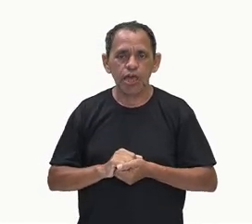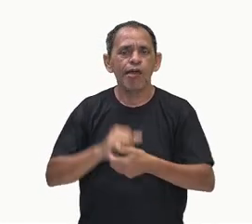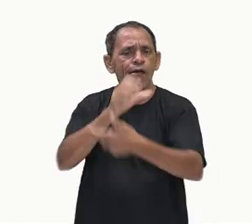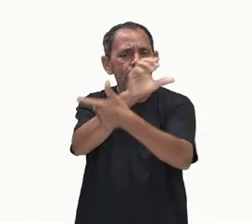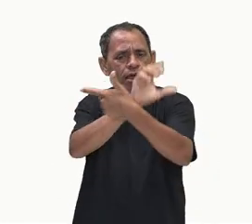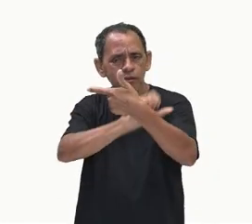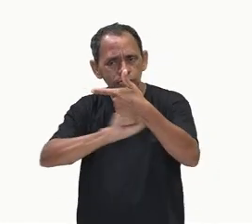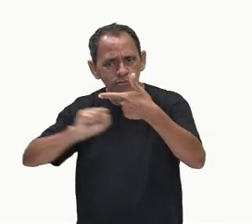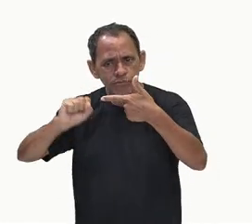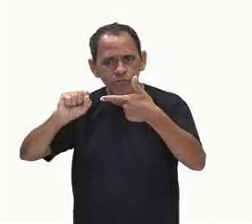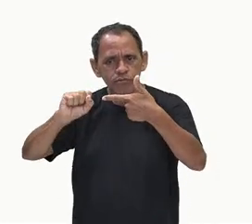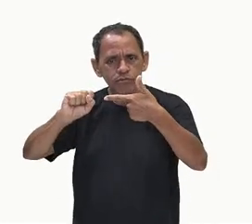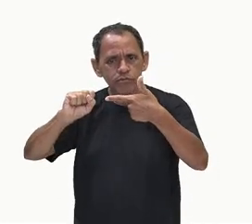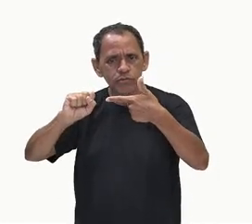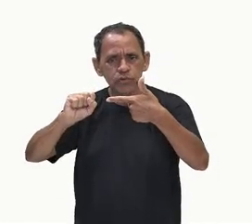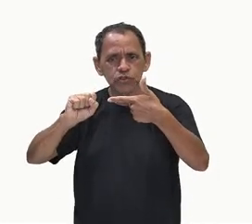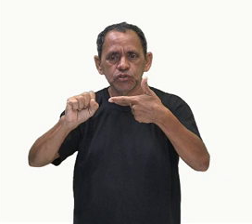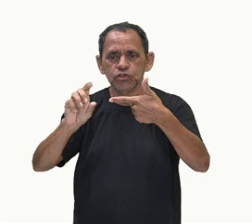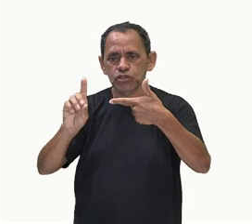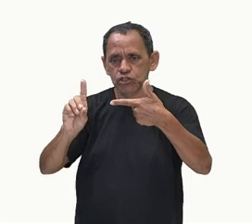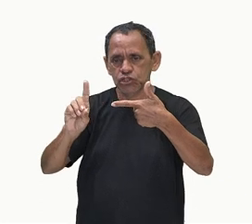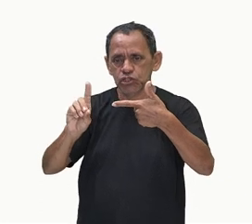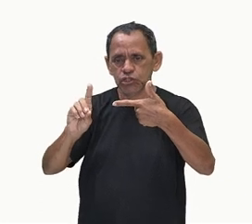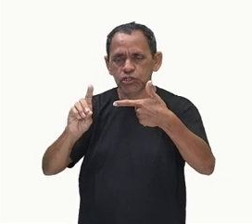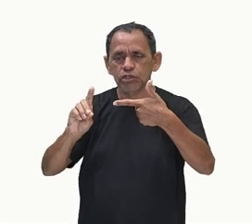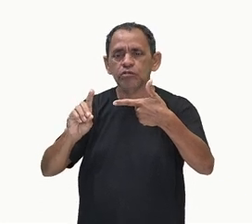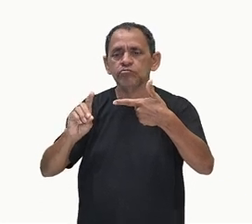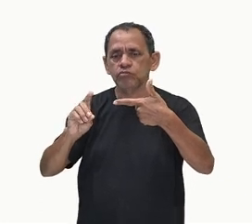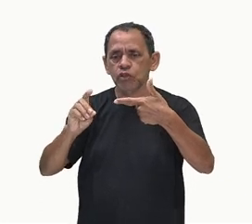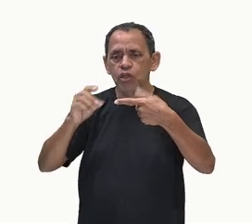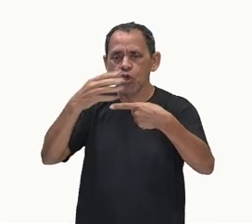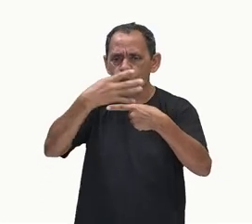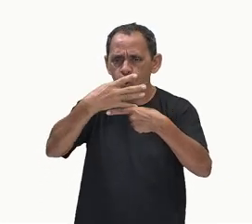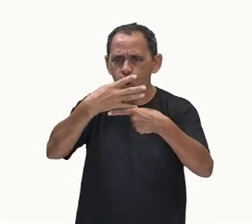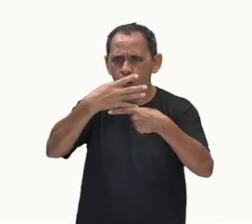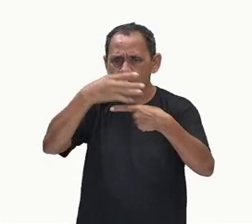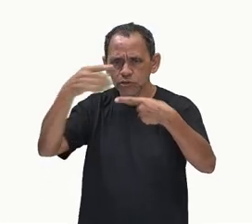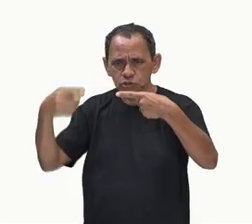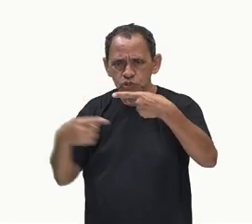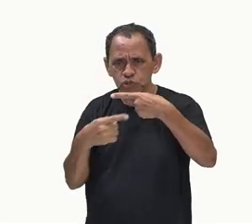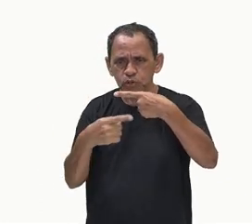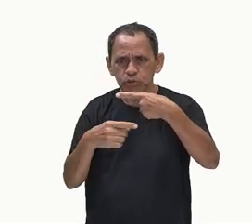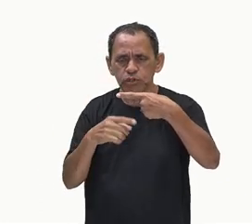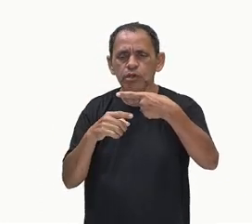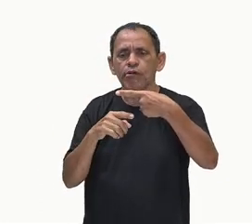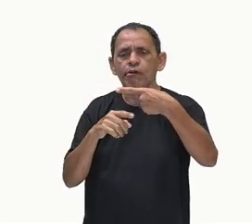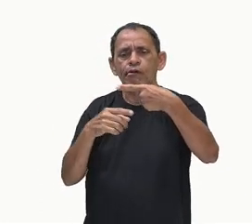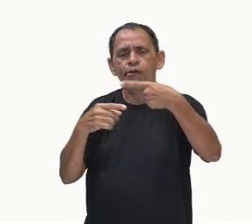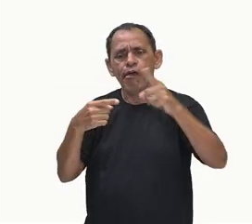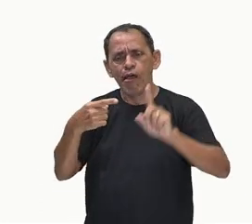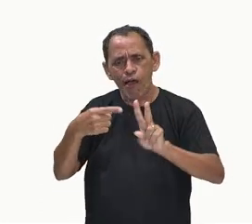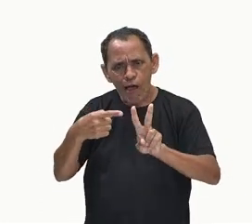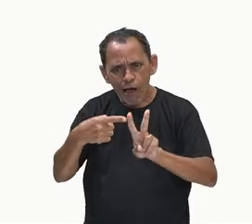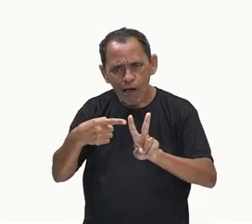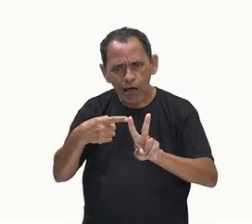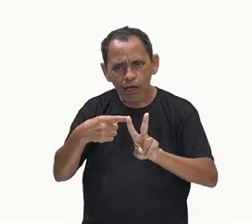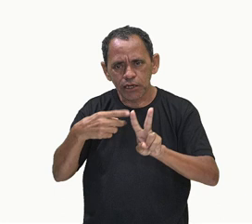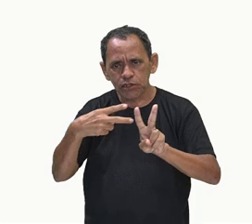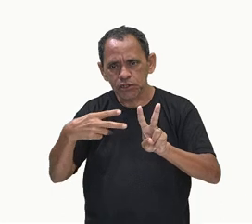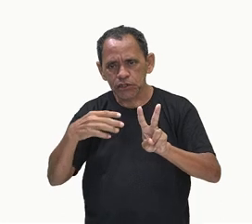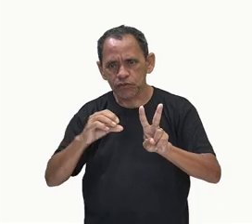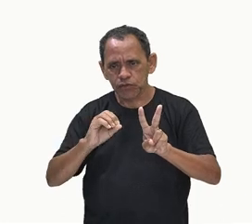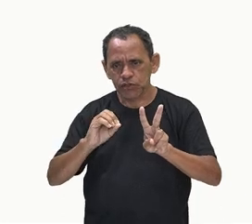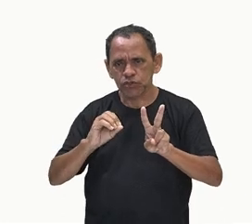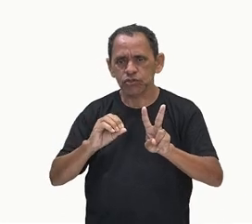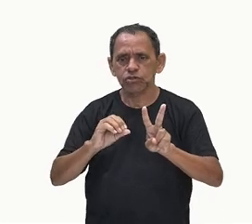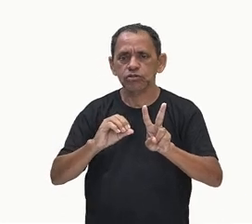ele que é o 4 sobre a hipotenusa ra qu 20 o cosseno